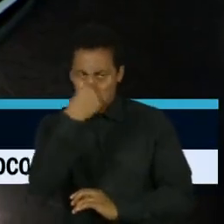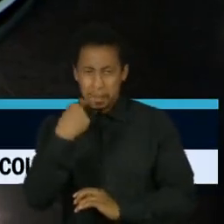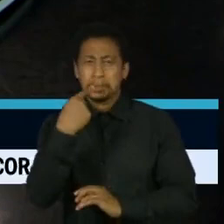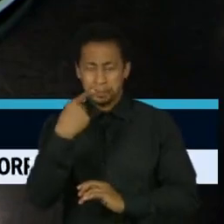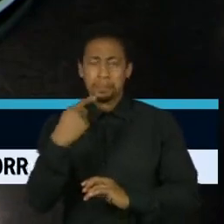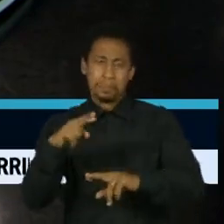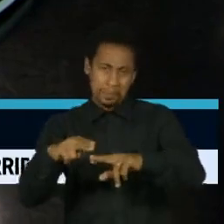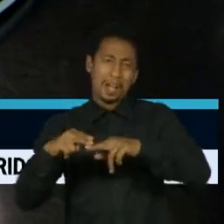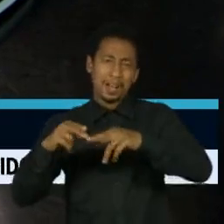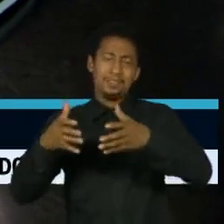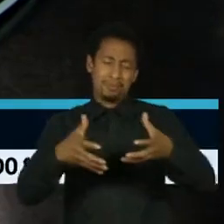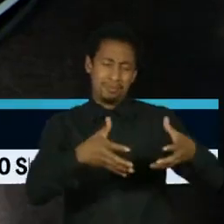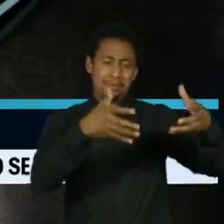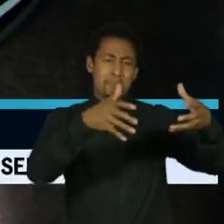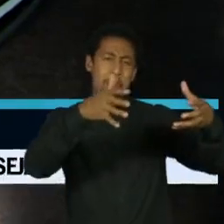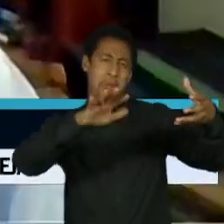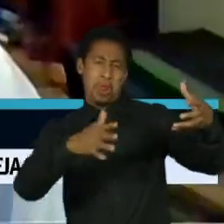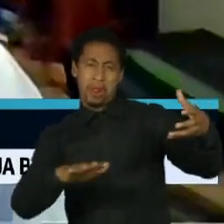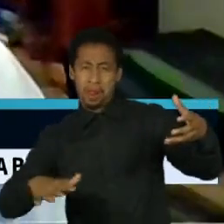do que realmente aconteceu?